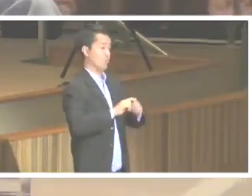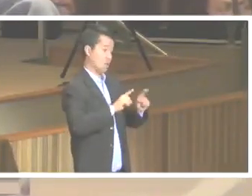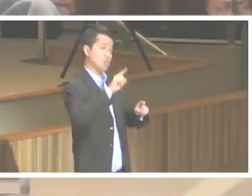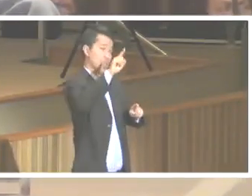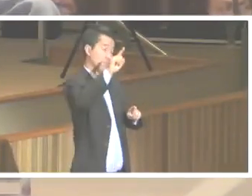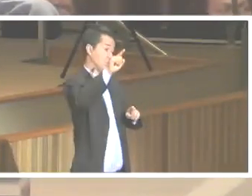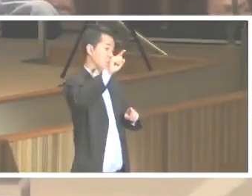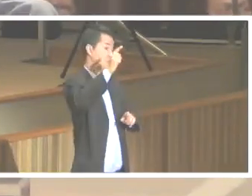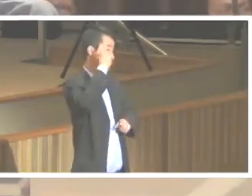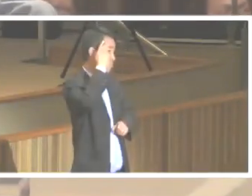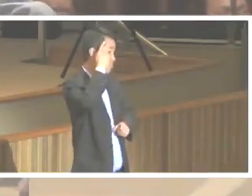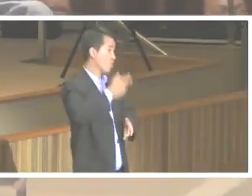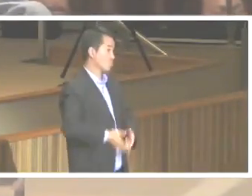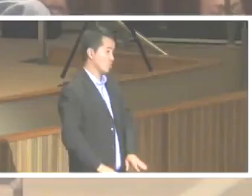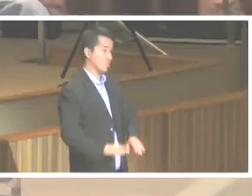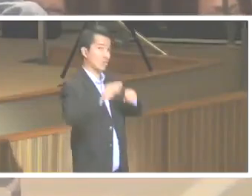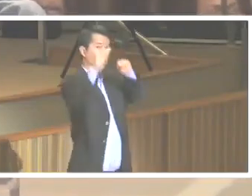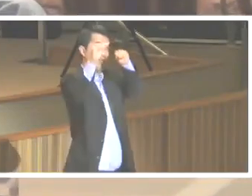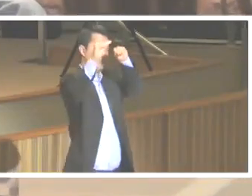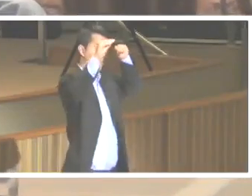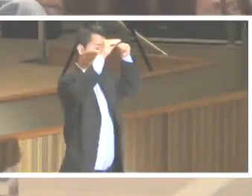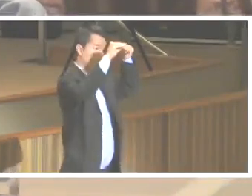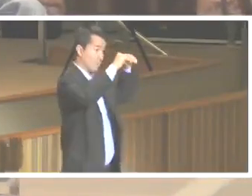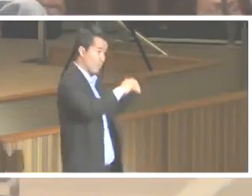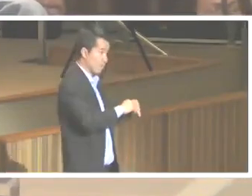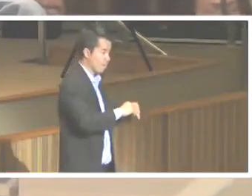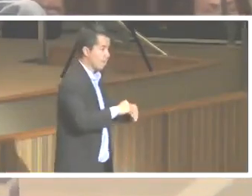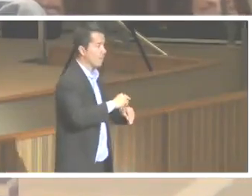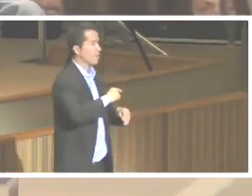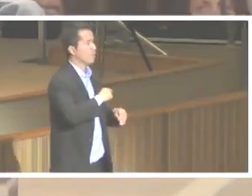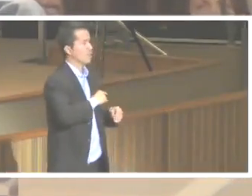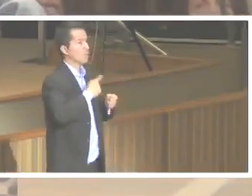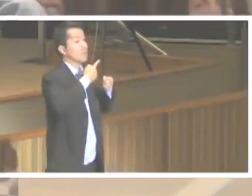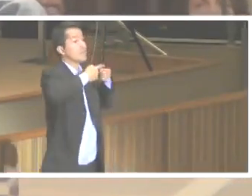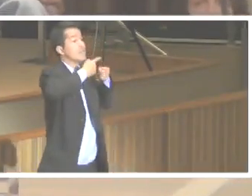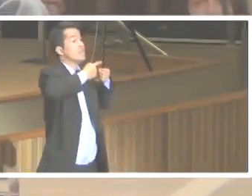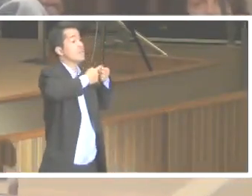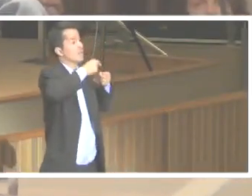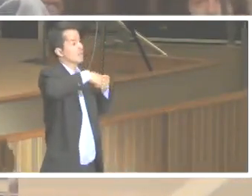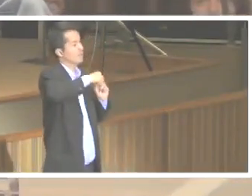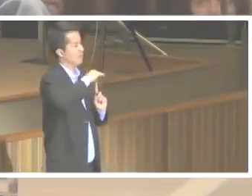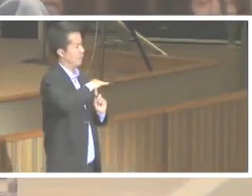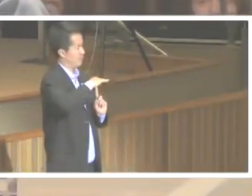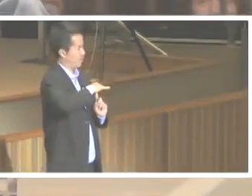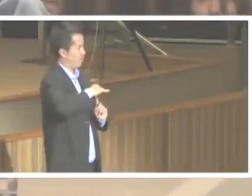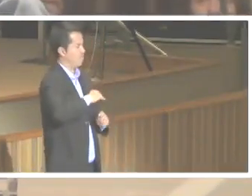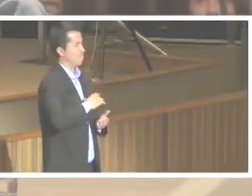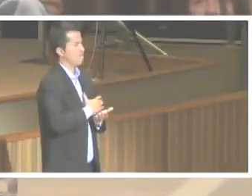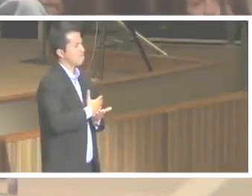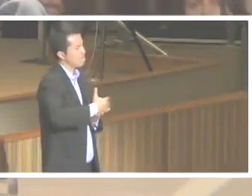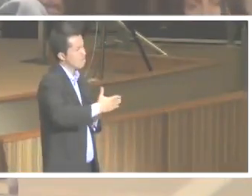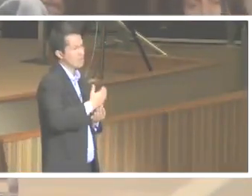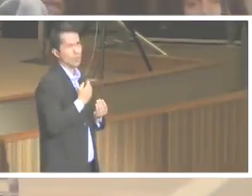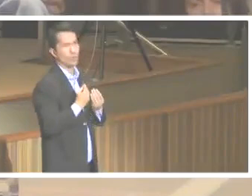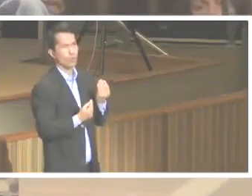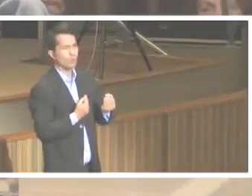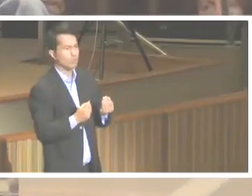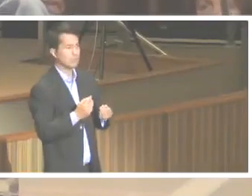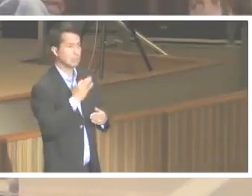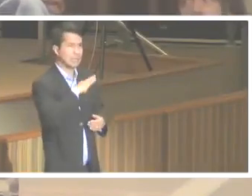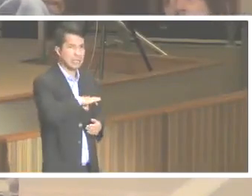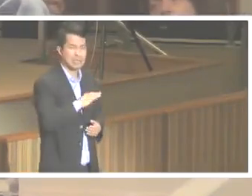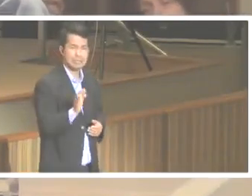ele recebe um convite para trabalhar no interior do paraná sem saber quanto ganhariam